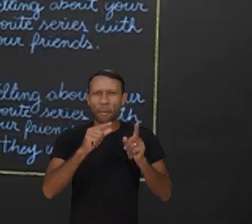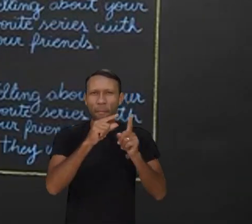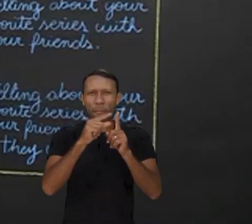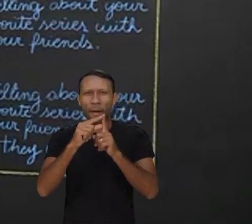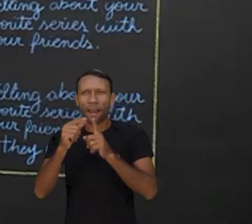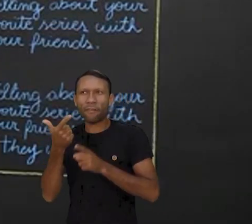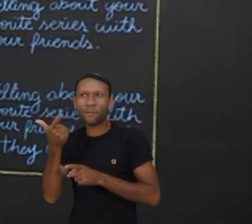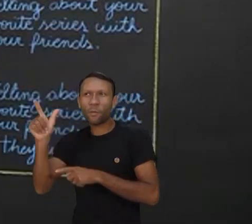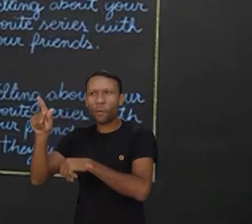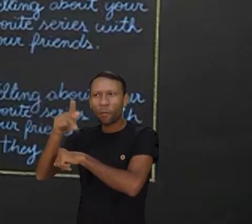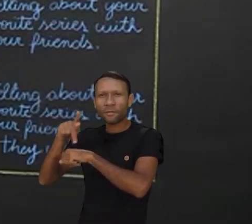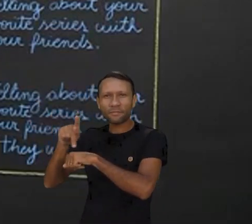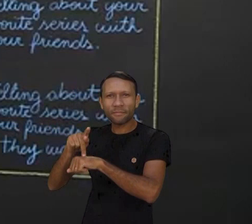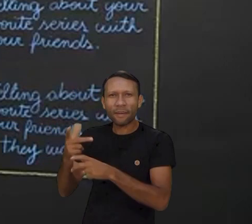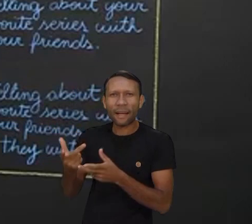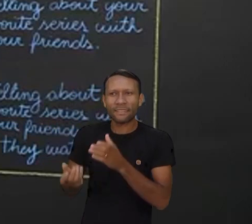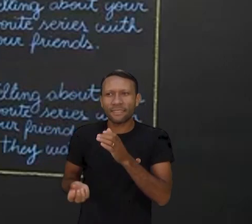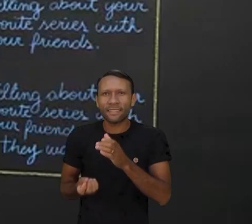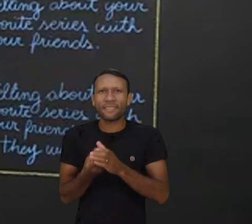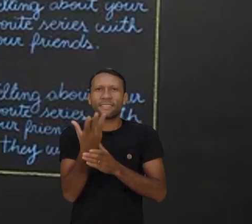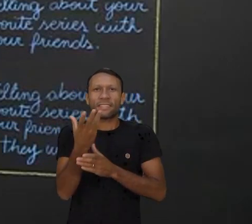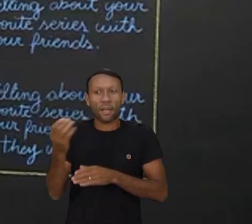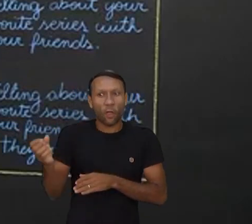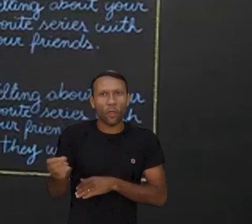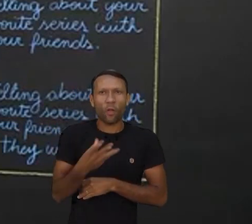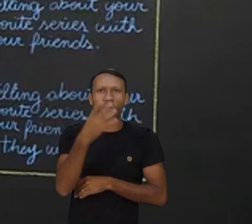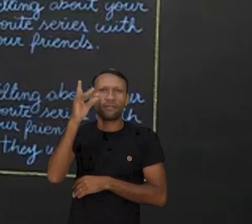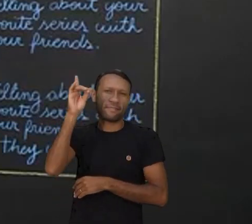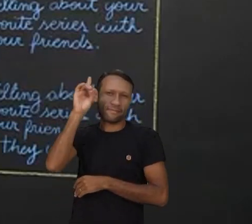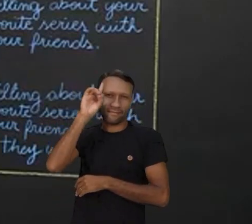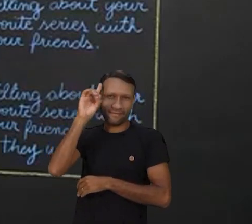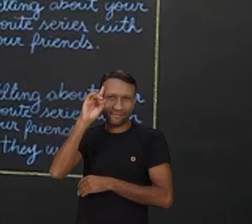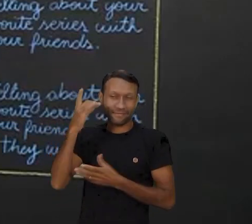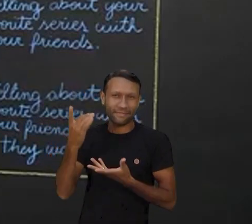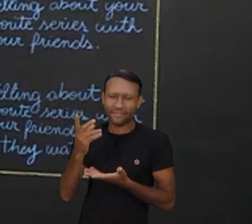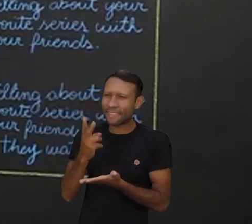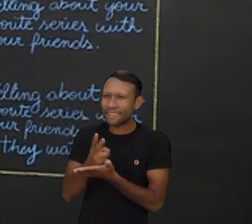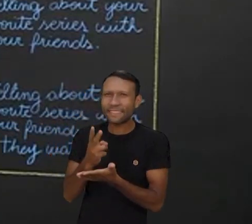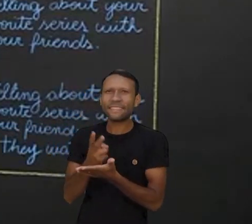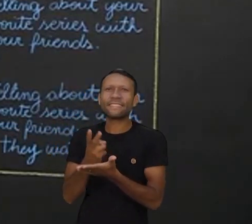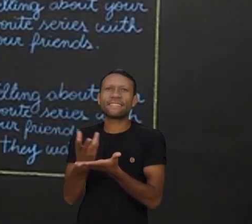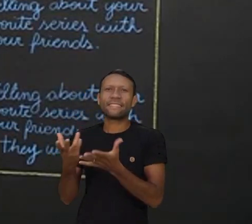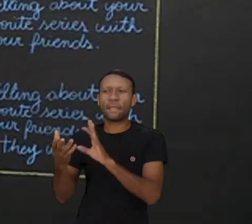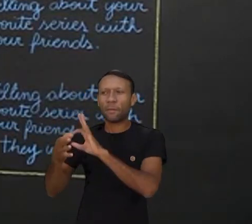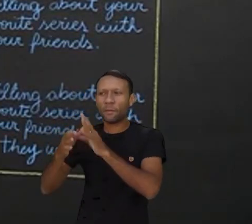outros idiomas, cria palavras novas todos os dias, sempre de acordo